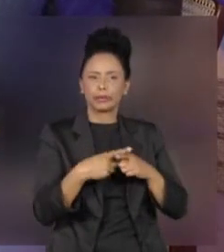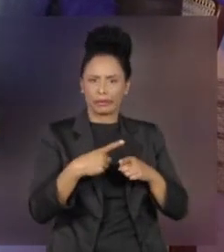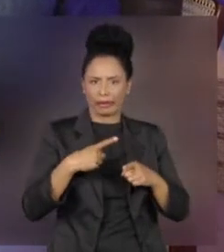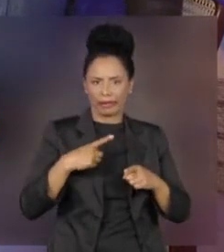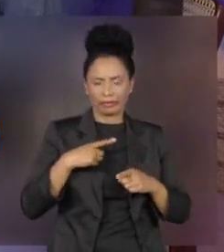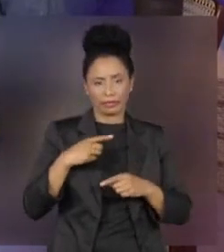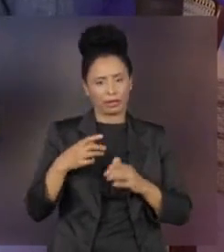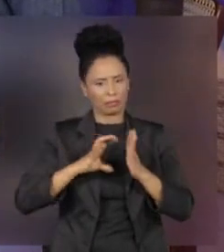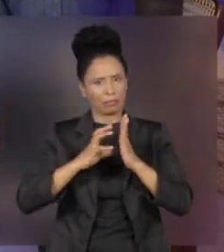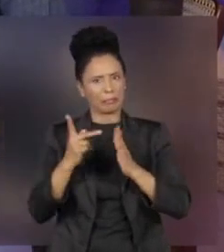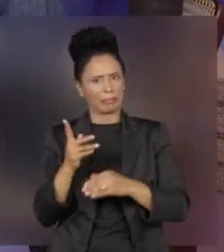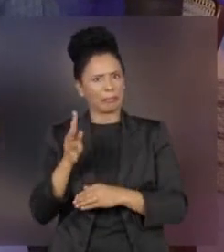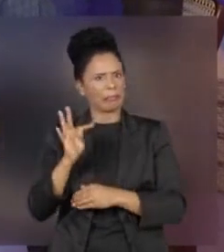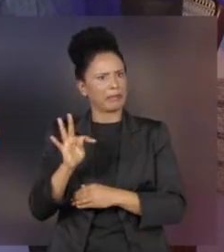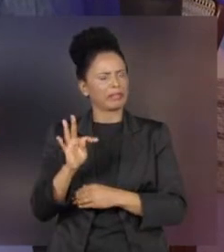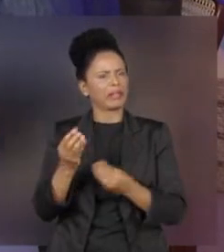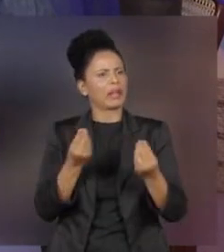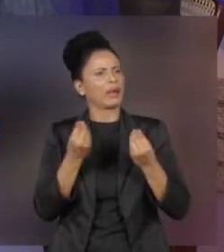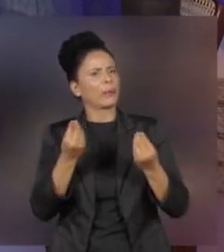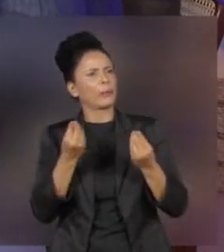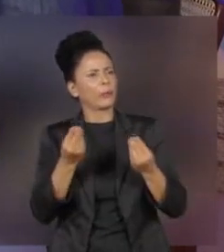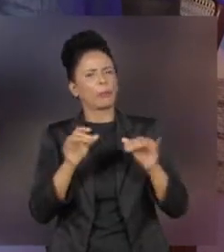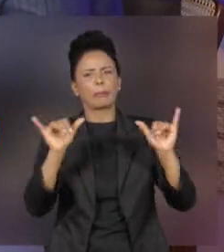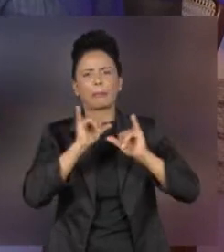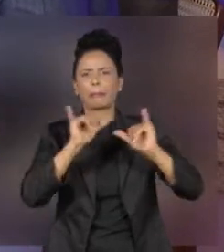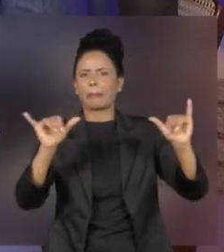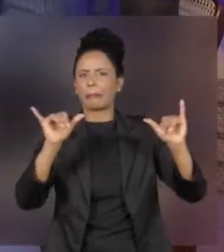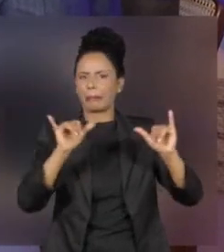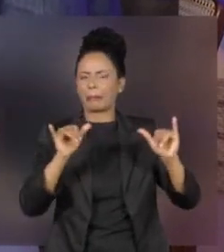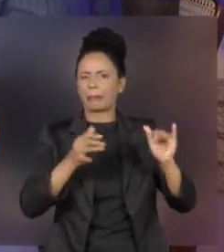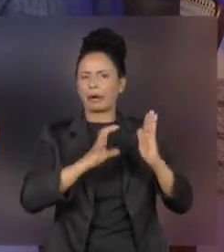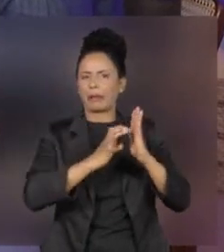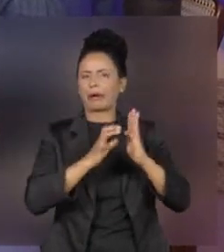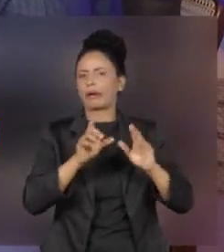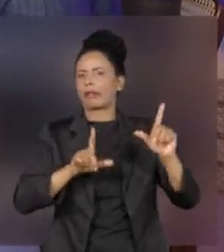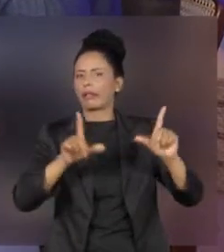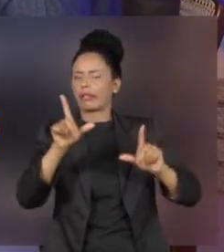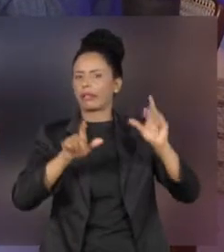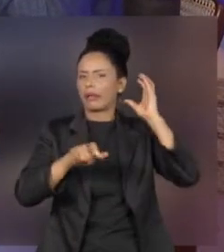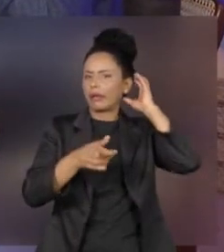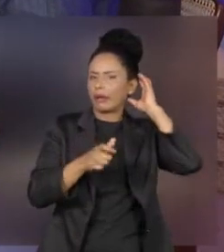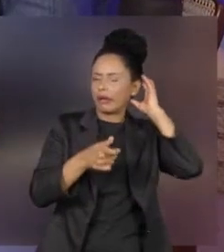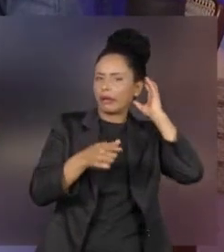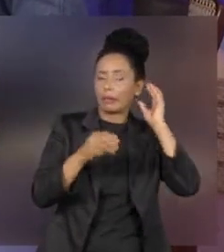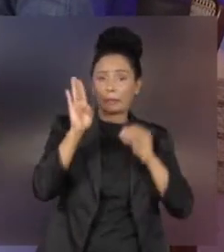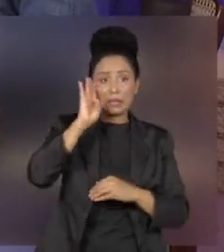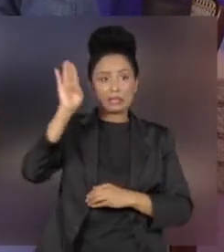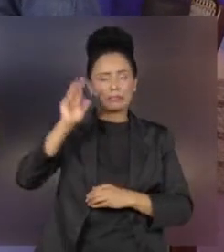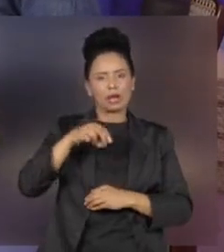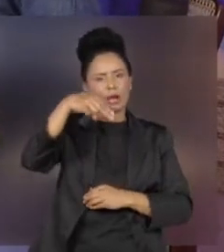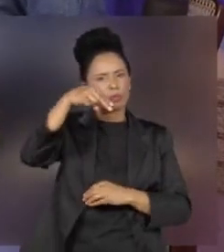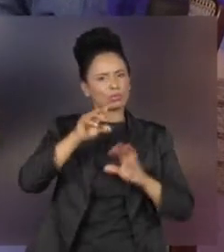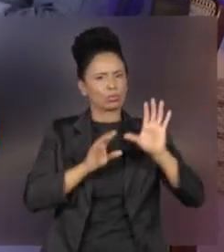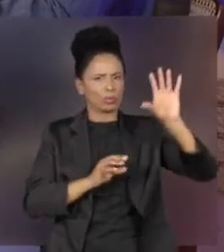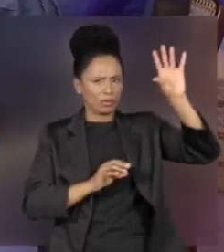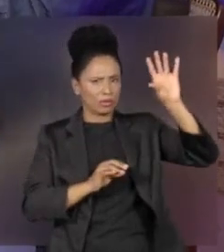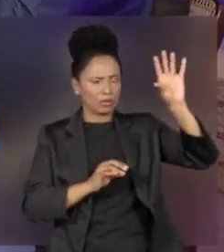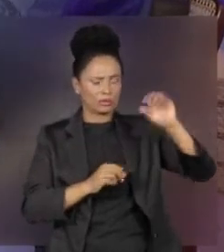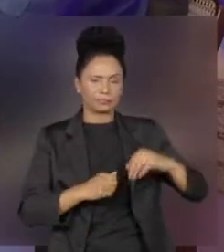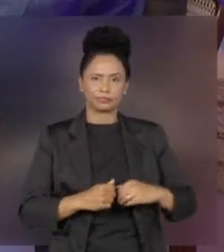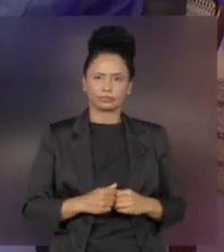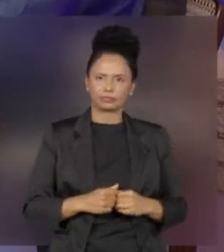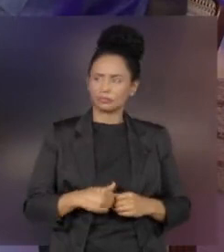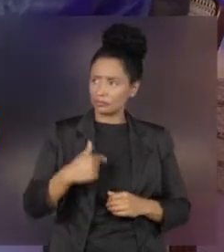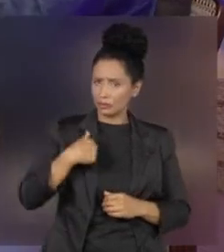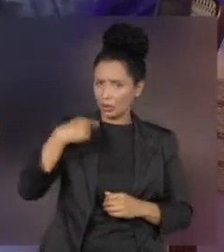PT teve nas inserções da propaganda eleitoral em rádios, especialmente no Nordeste. Da minha parte é assim, eu quando